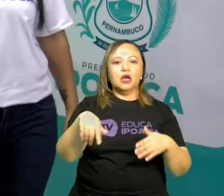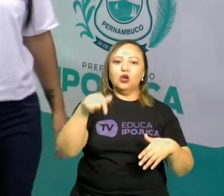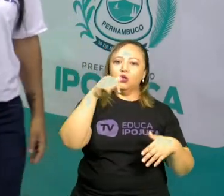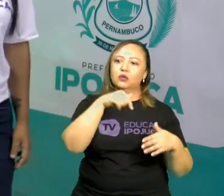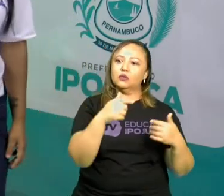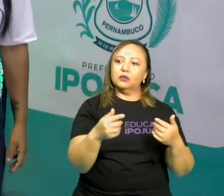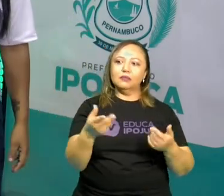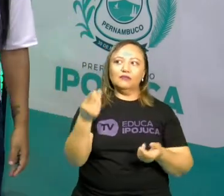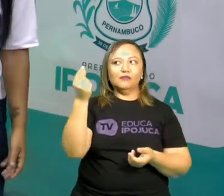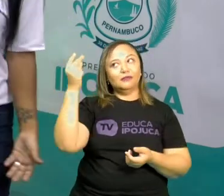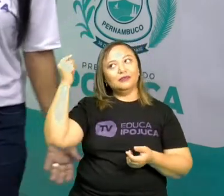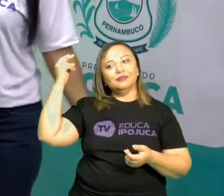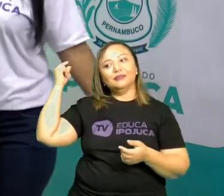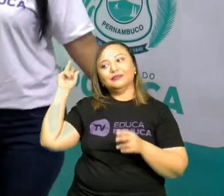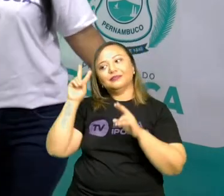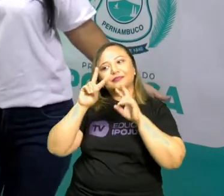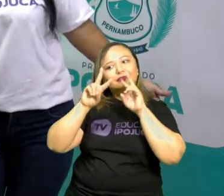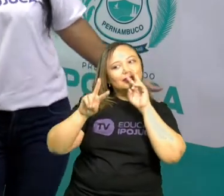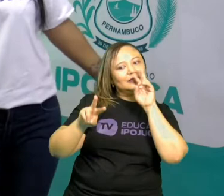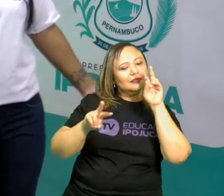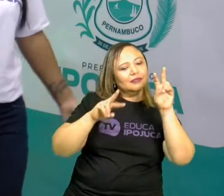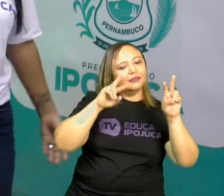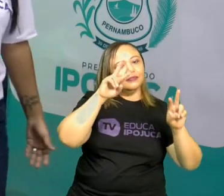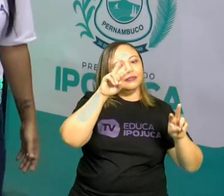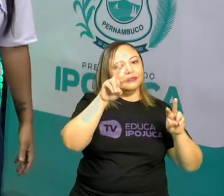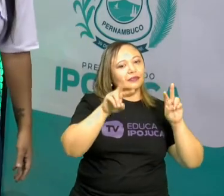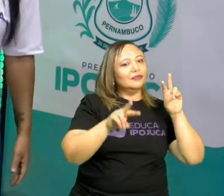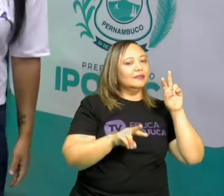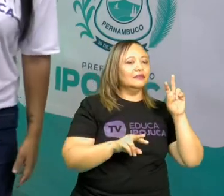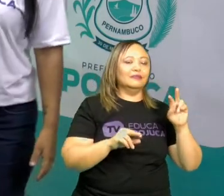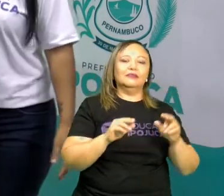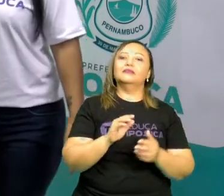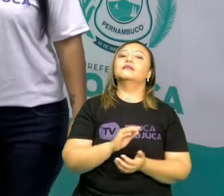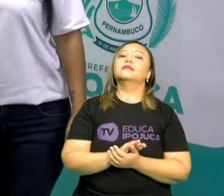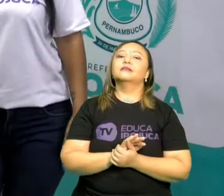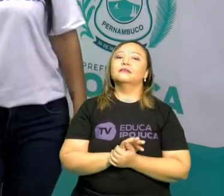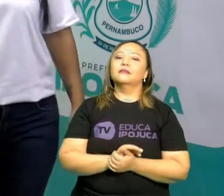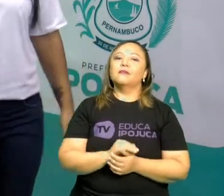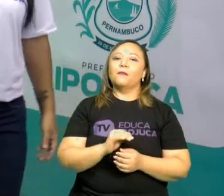há quanto tempo a gente não se vê?